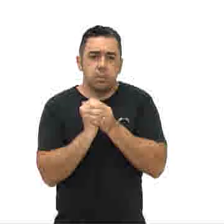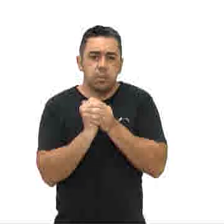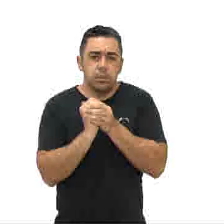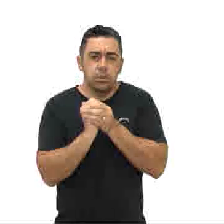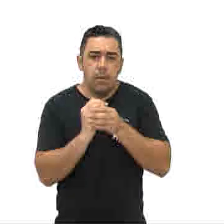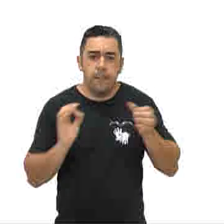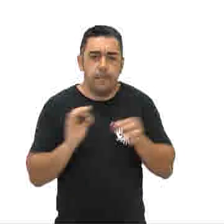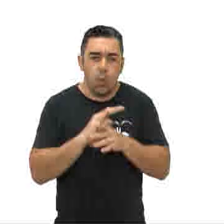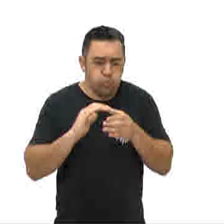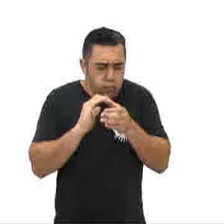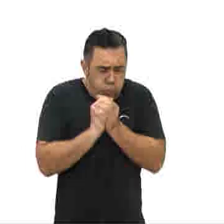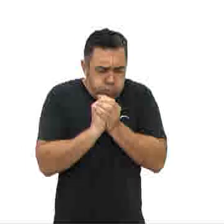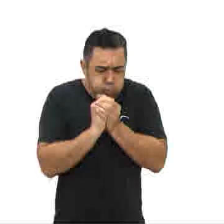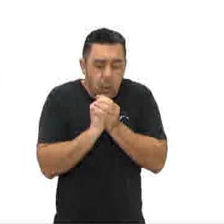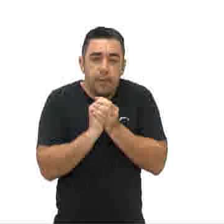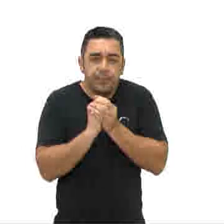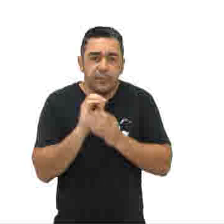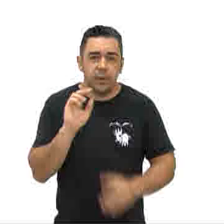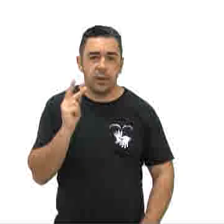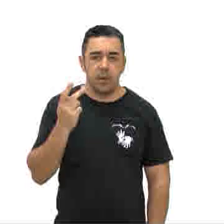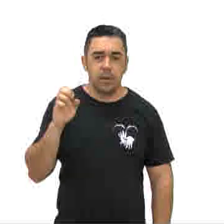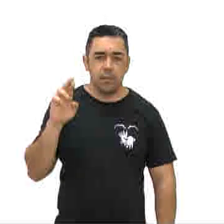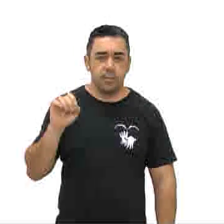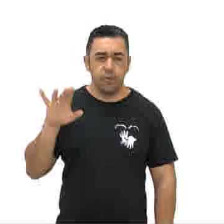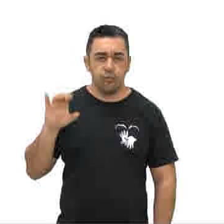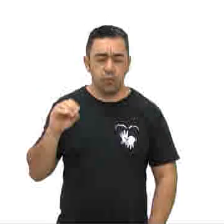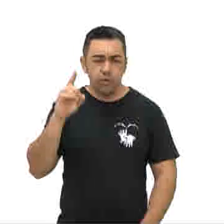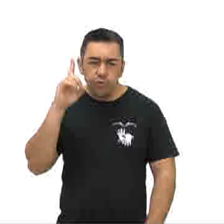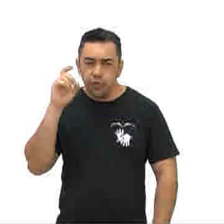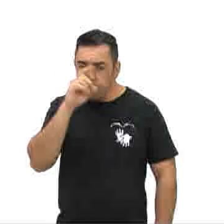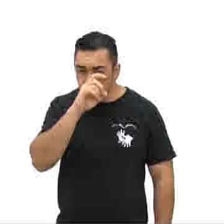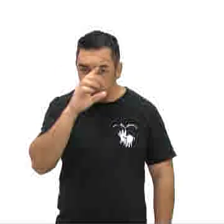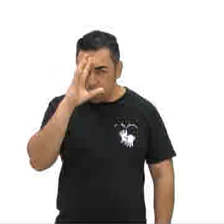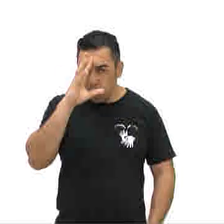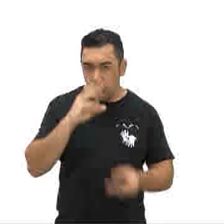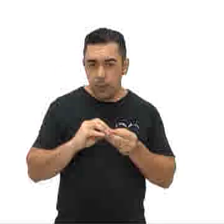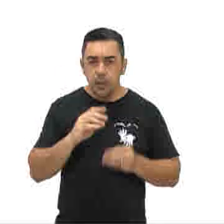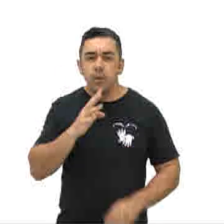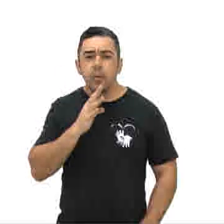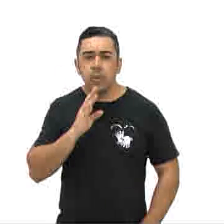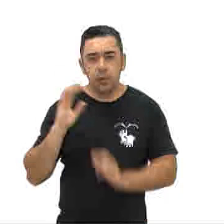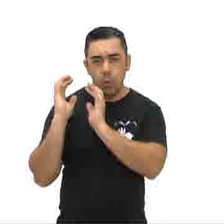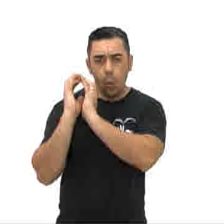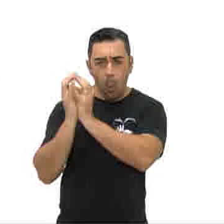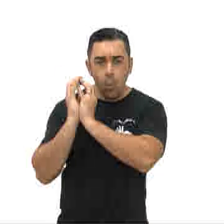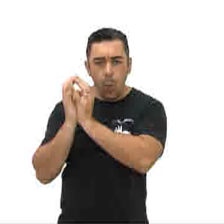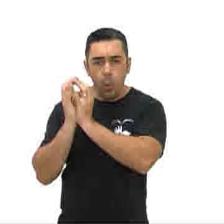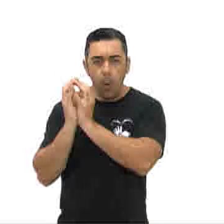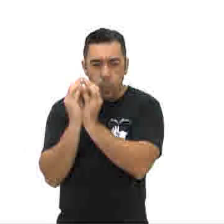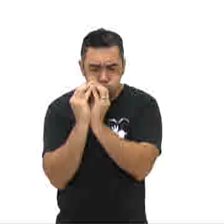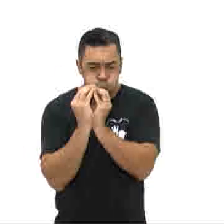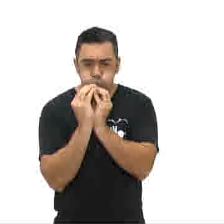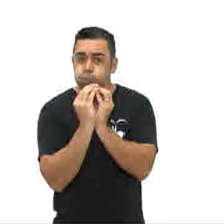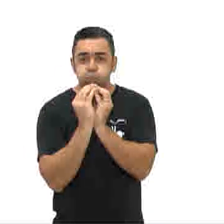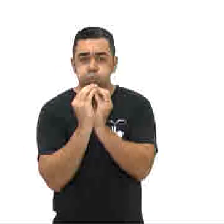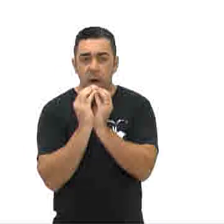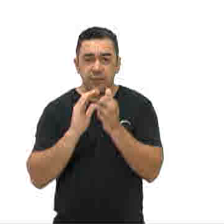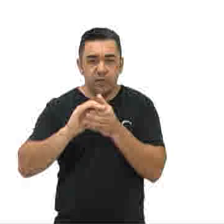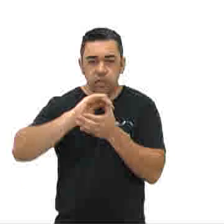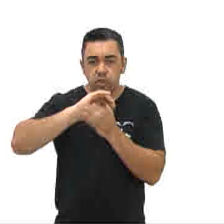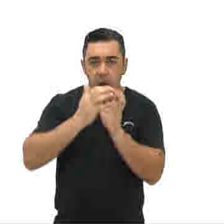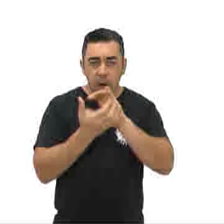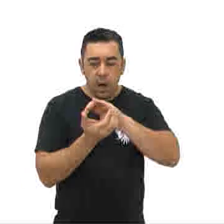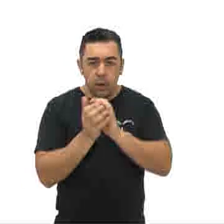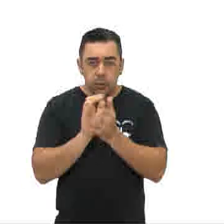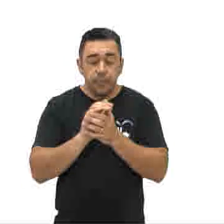fechado, tapado e de difícil compreensão. Sabe um coco? Um coco é hermético, né? Por fim,